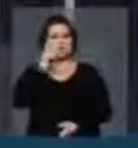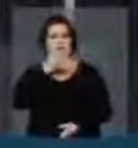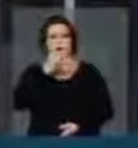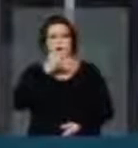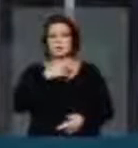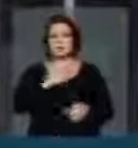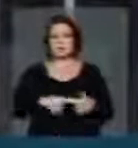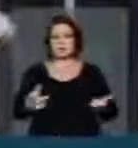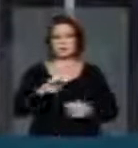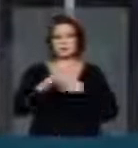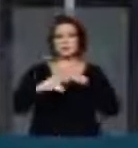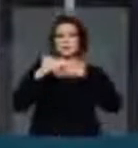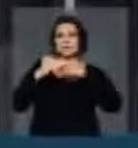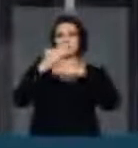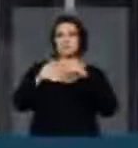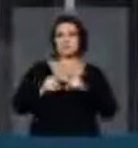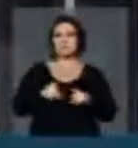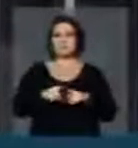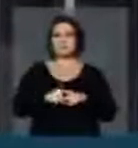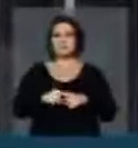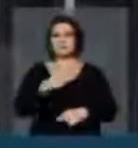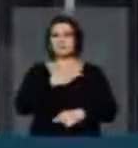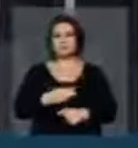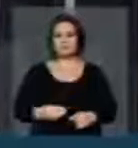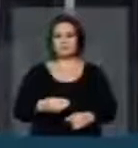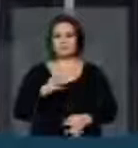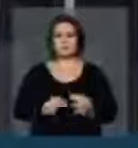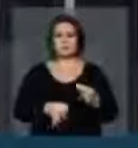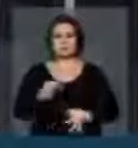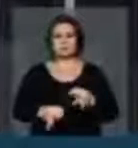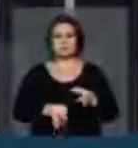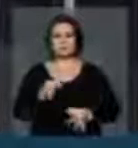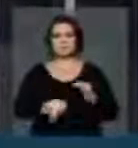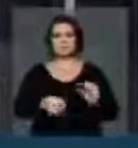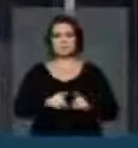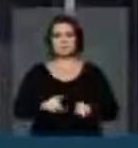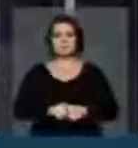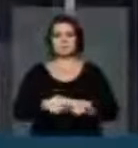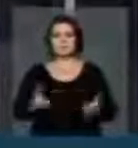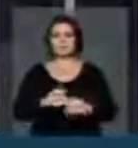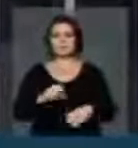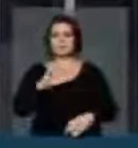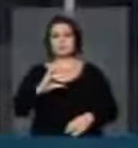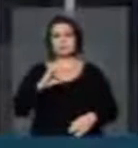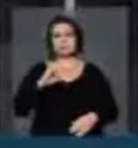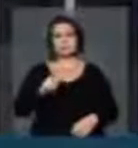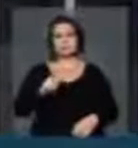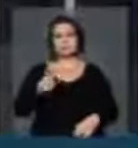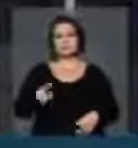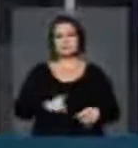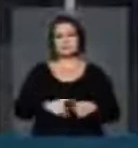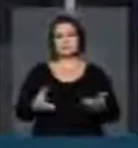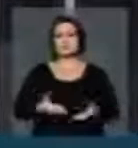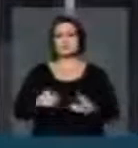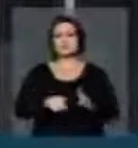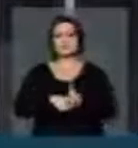posição. E o próximo passo é a audiência com o ministro da Justiça, com o presidente do Tribunal Constitucional da União, com a CGU, com o superintendente da